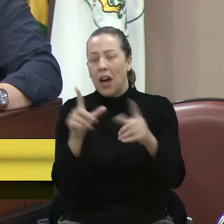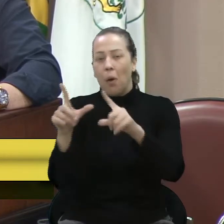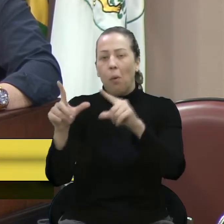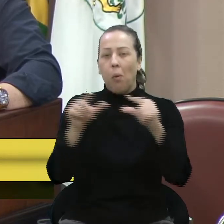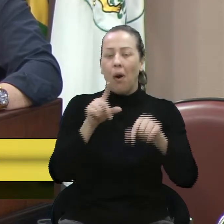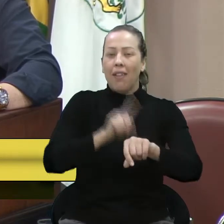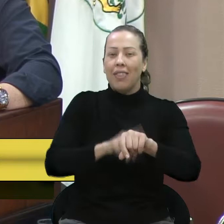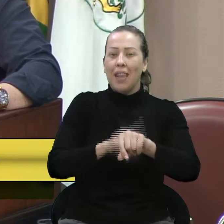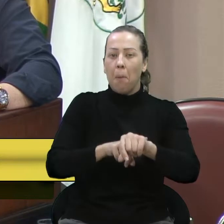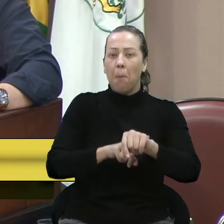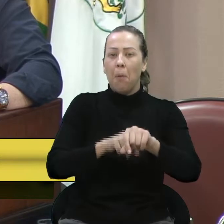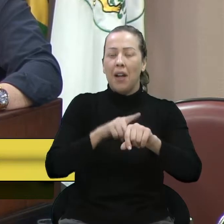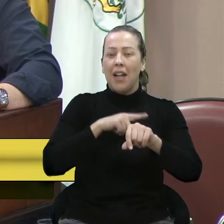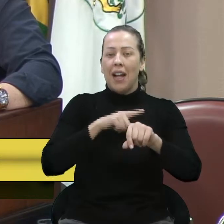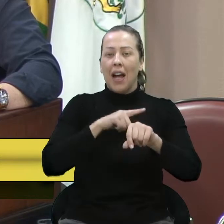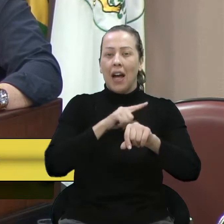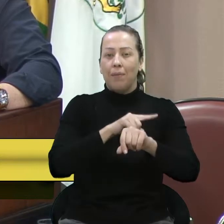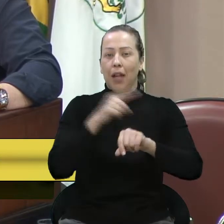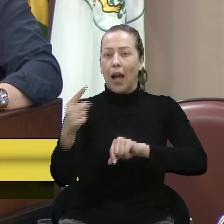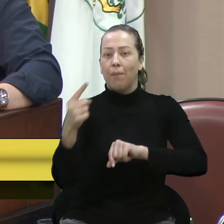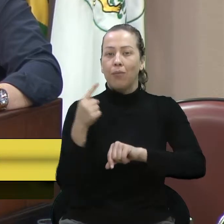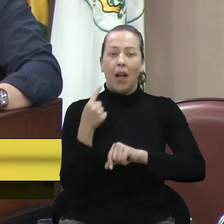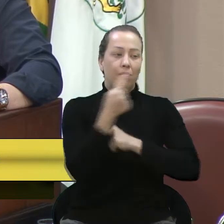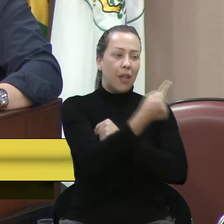tempo entre os translados.